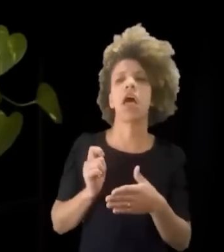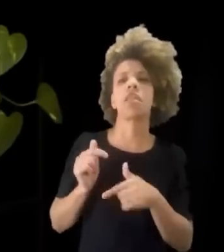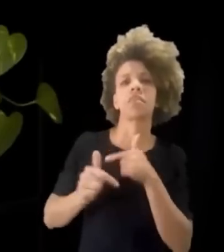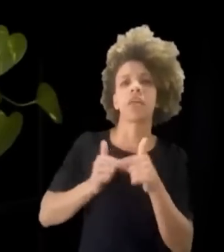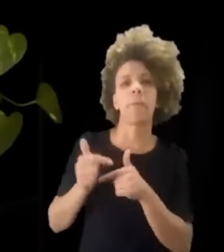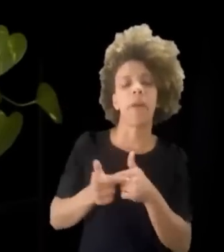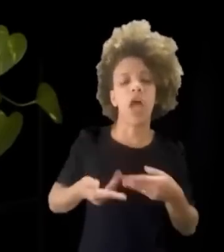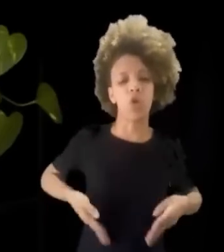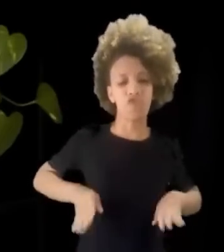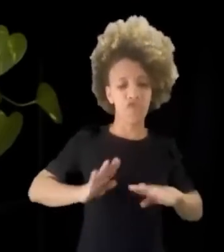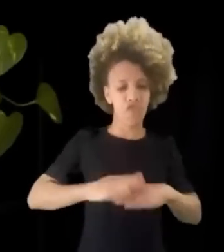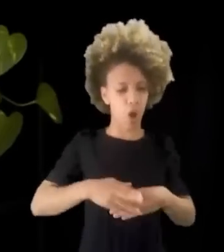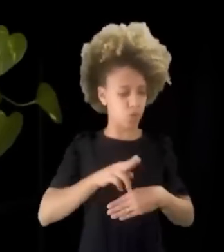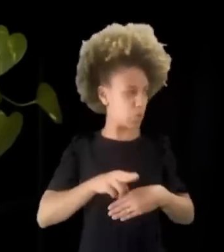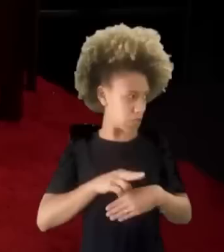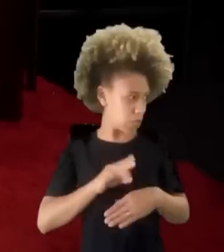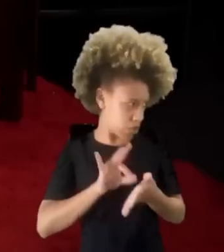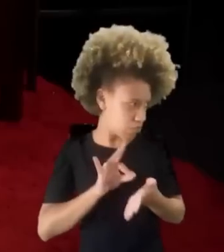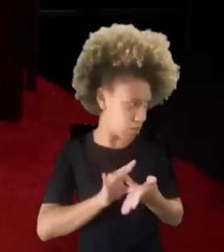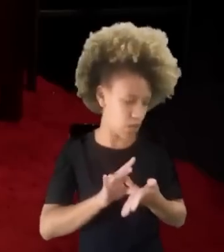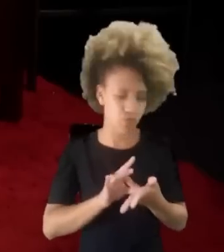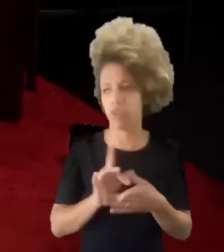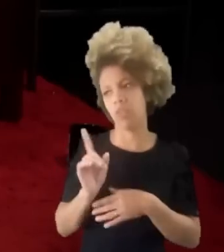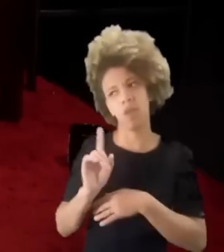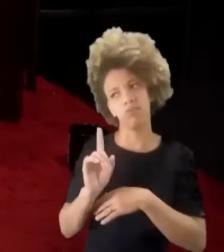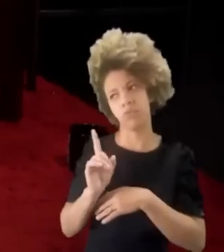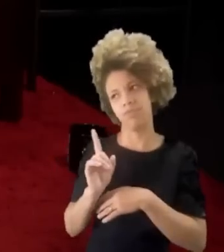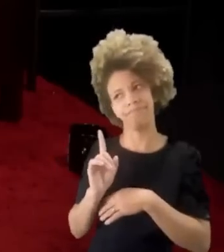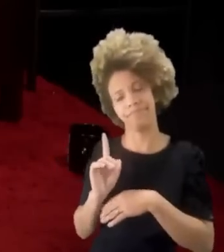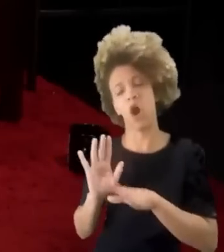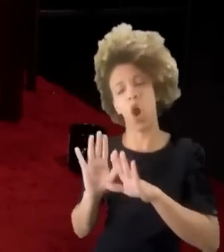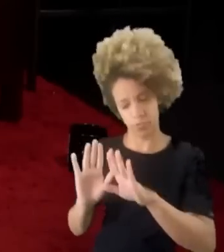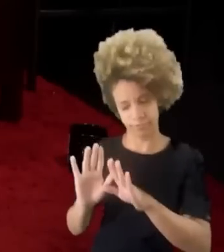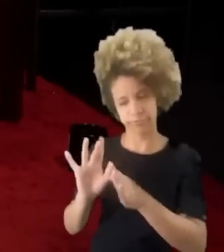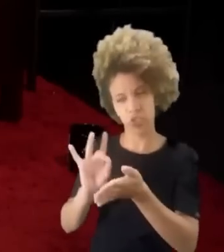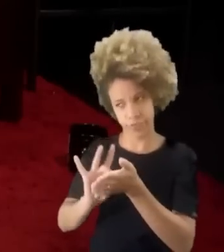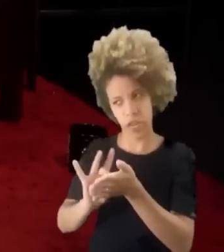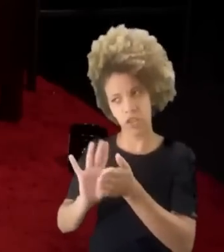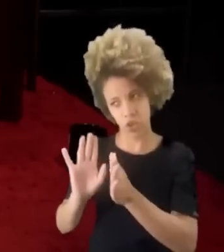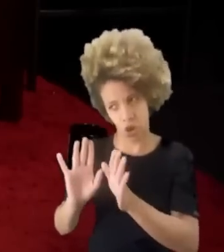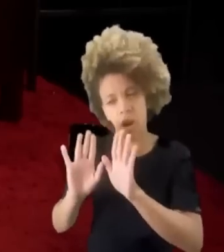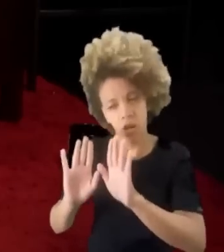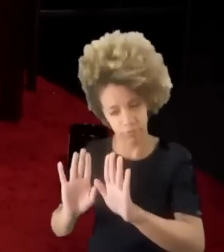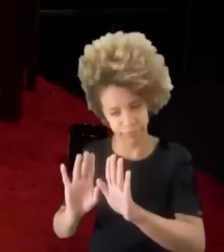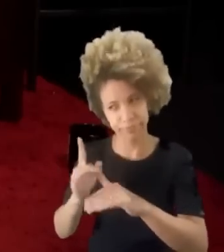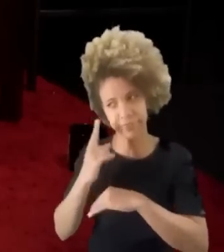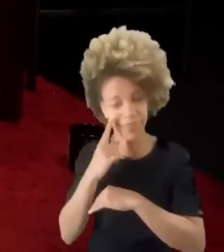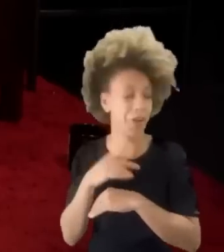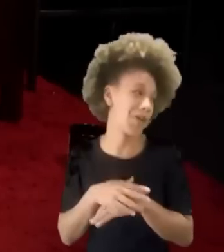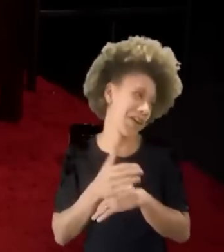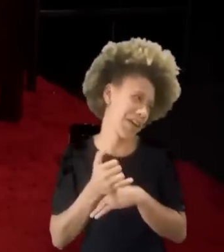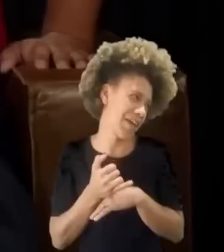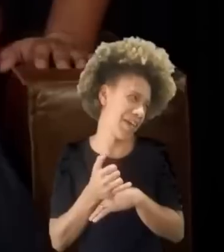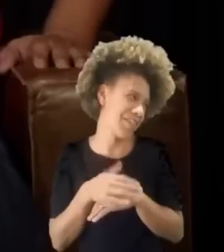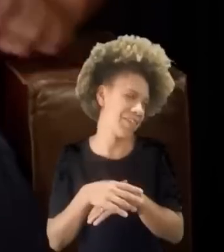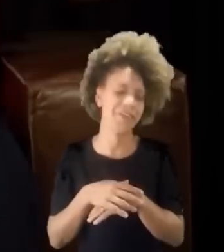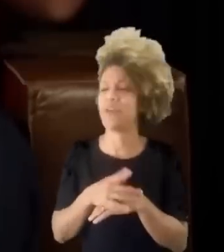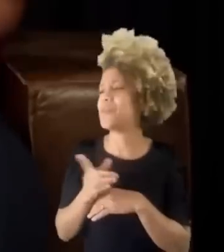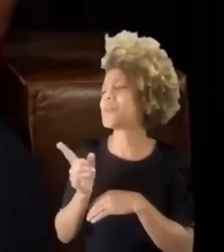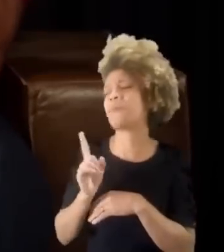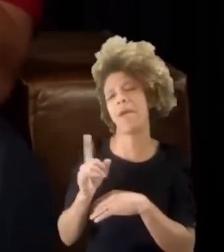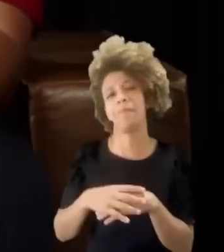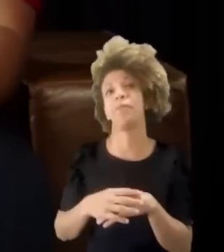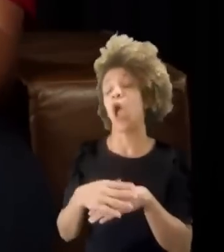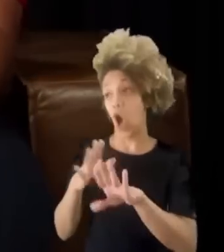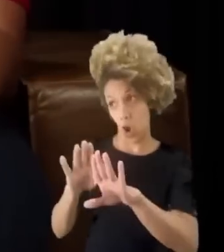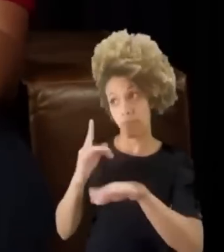trabalham de com fraldão e tal isso é real não é real mano não é